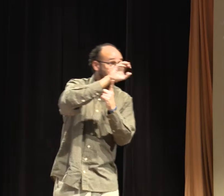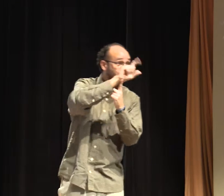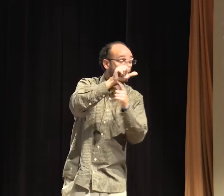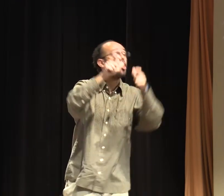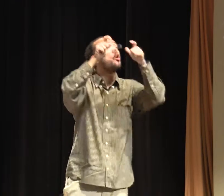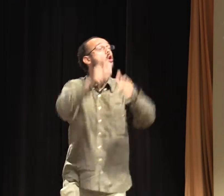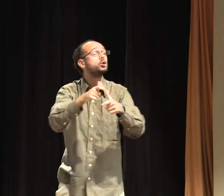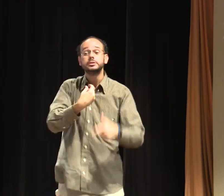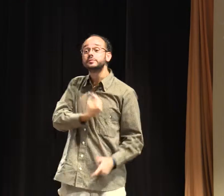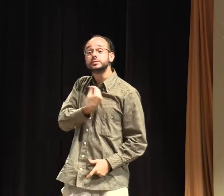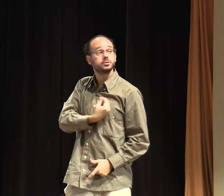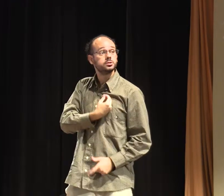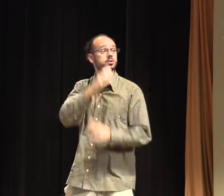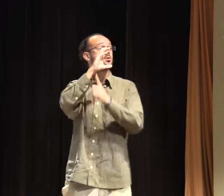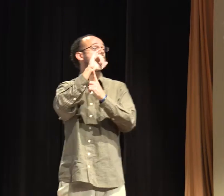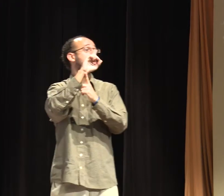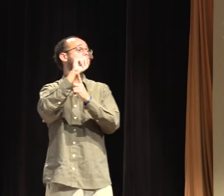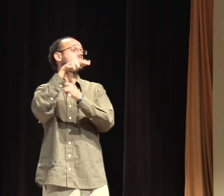São vocês, é um direito nosso.